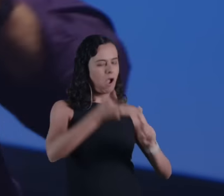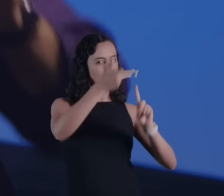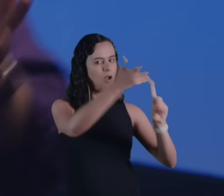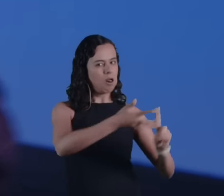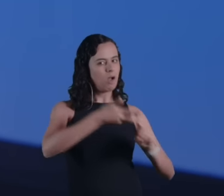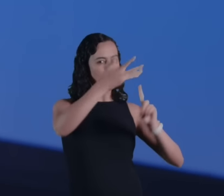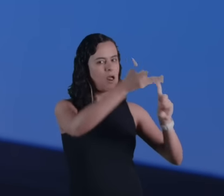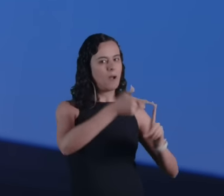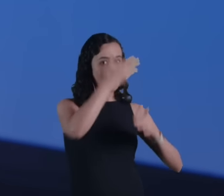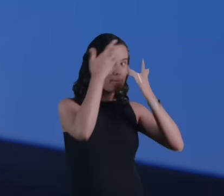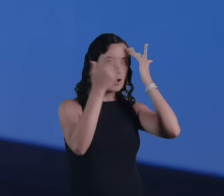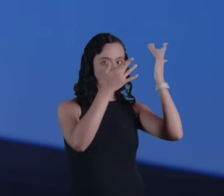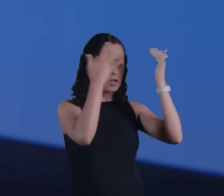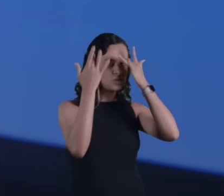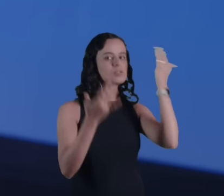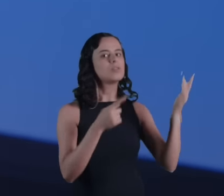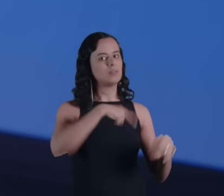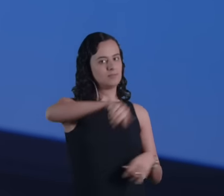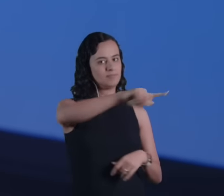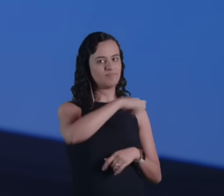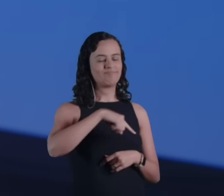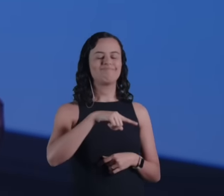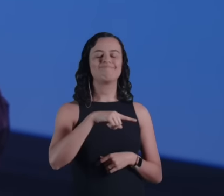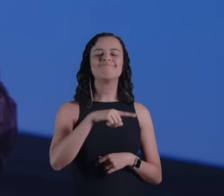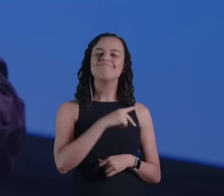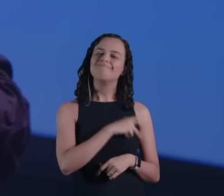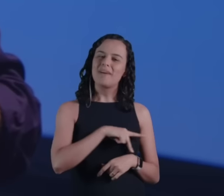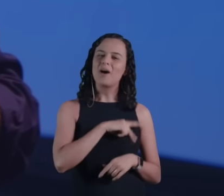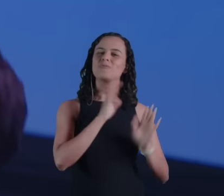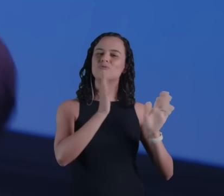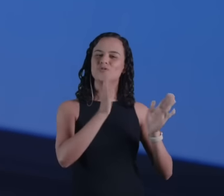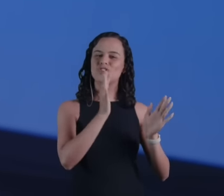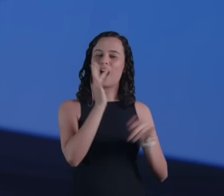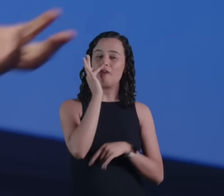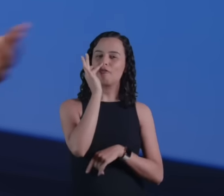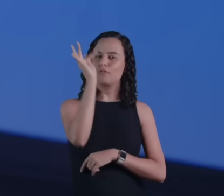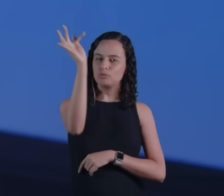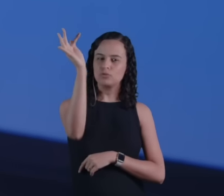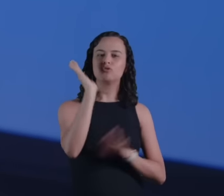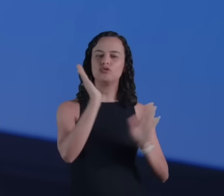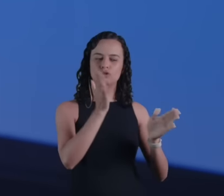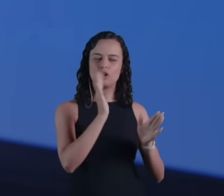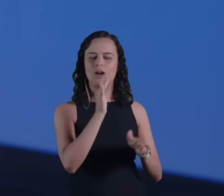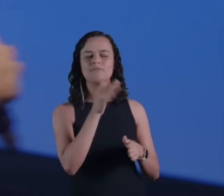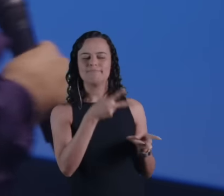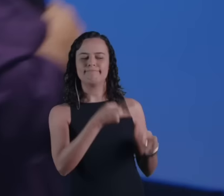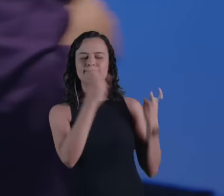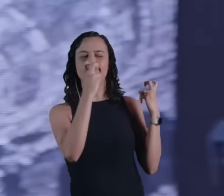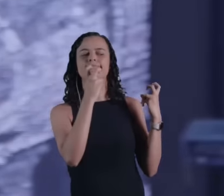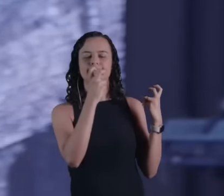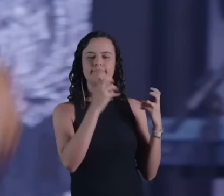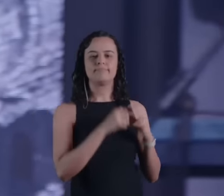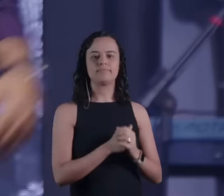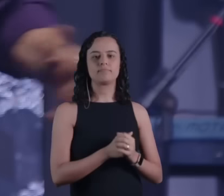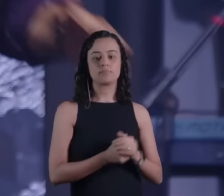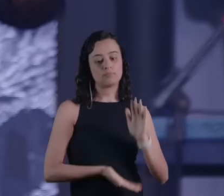Paulo estava enxergando o futuro daquela igreja. E ele vai, mas